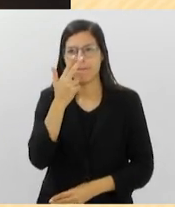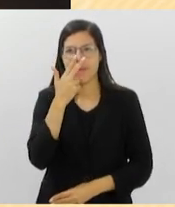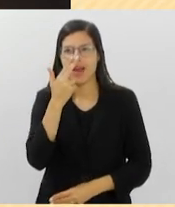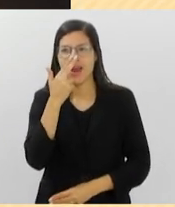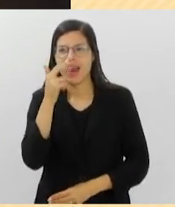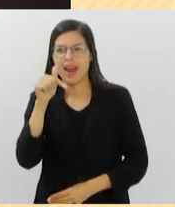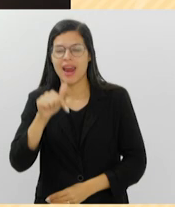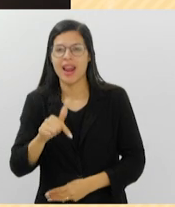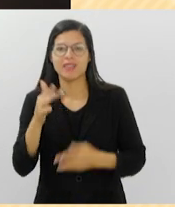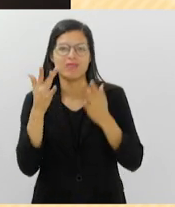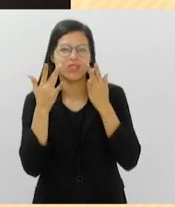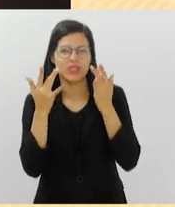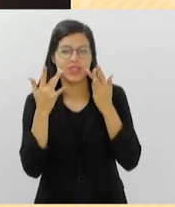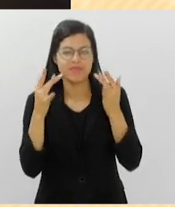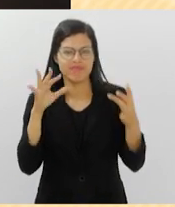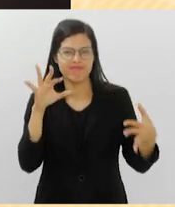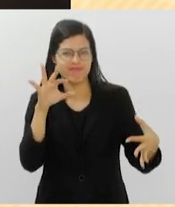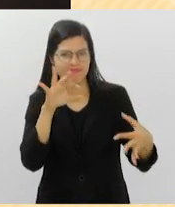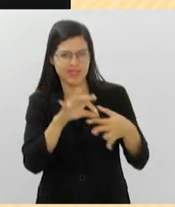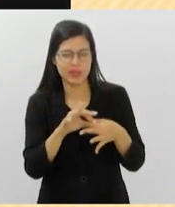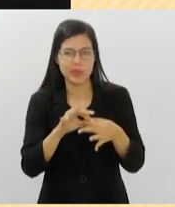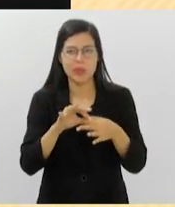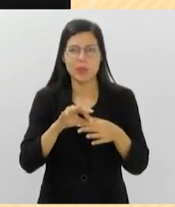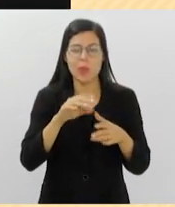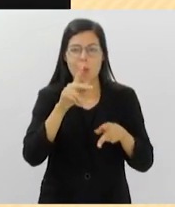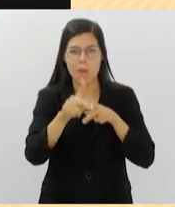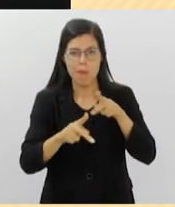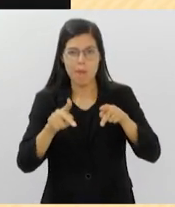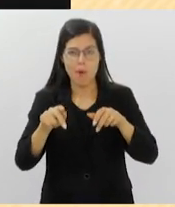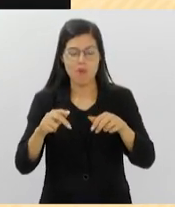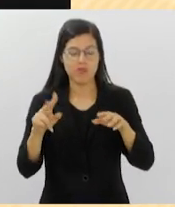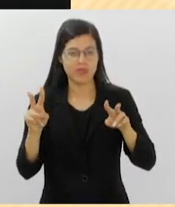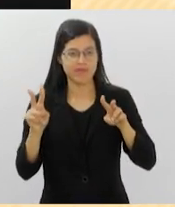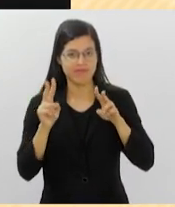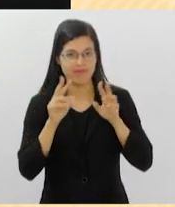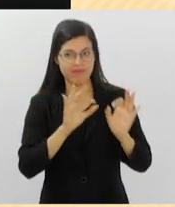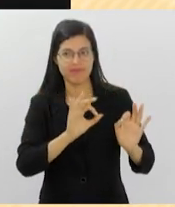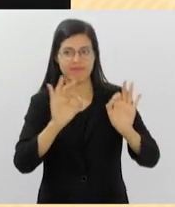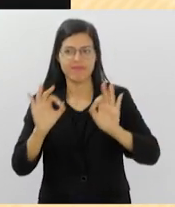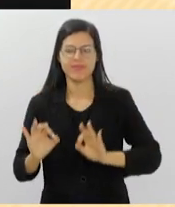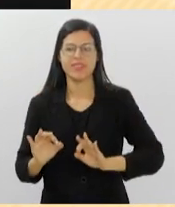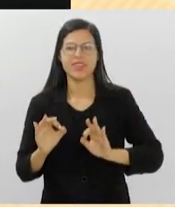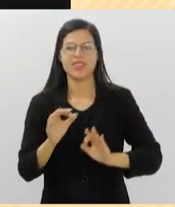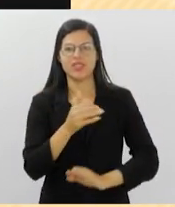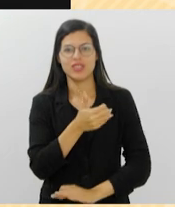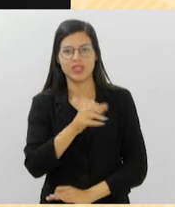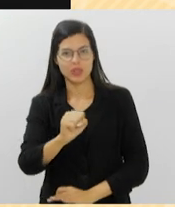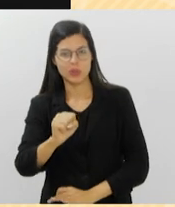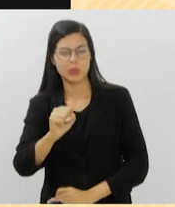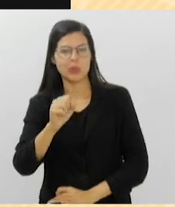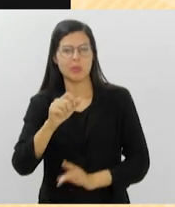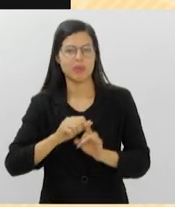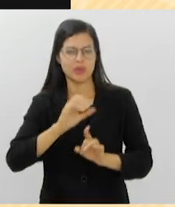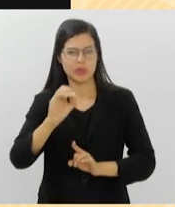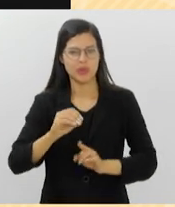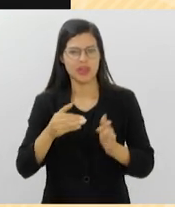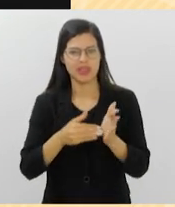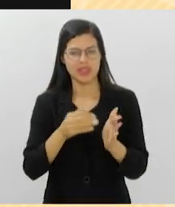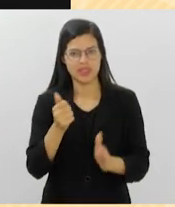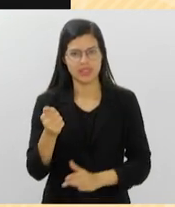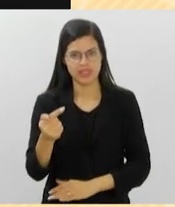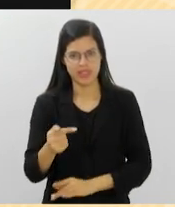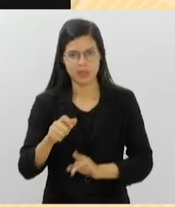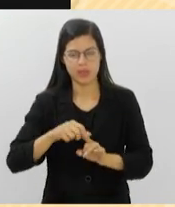teatral que une o público e o elenco. O espetáculo fica em cartaz do dia 18 de outubro até o dia 17 de novembro,